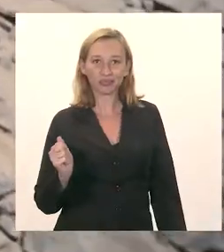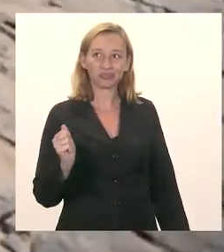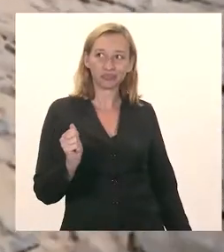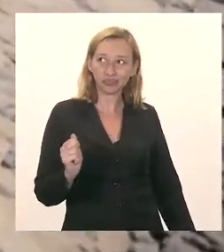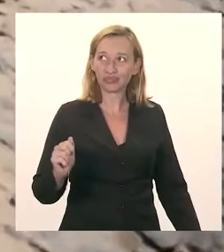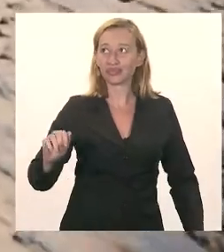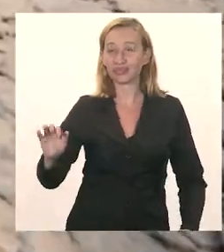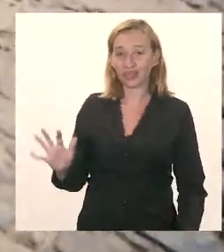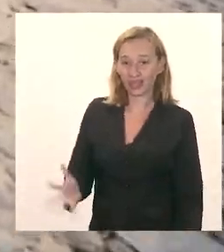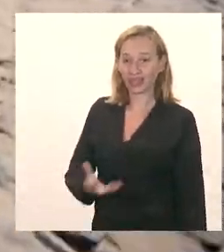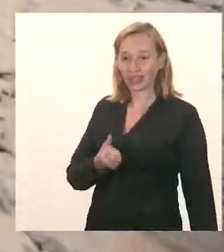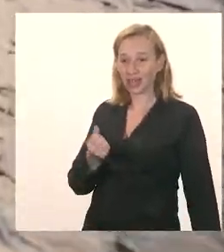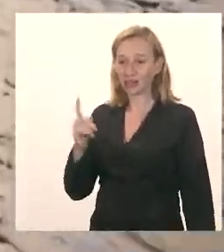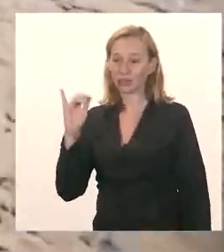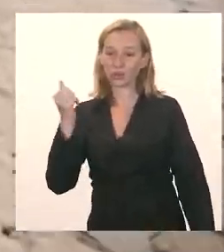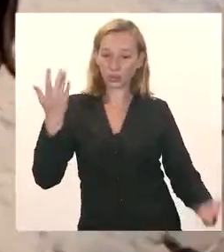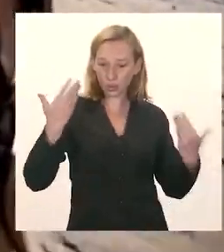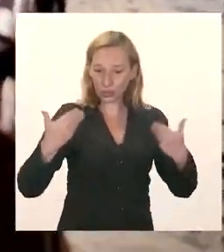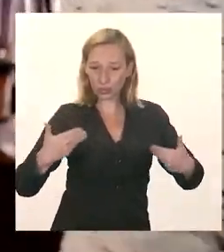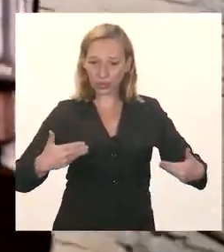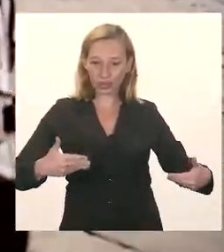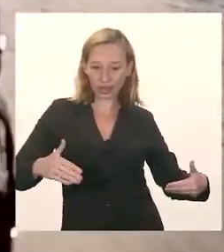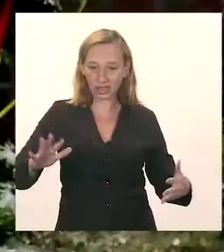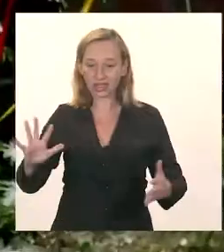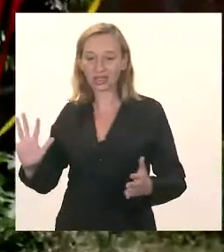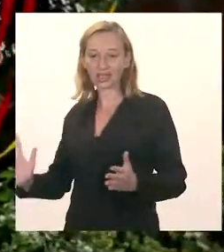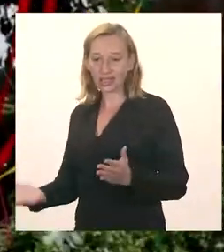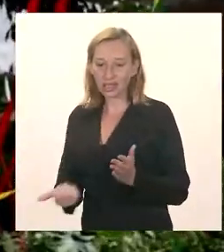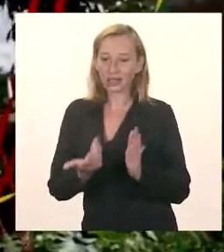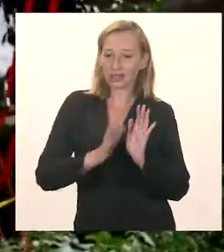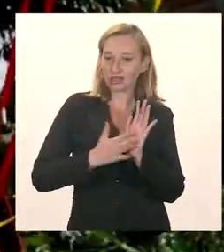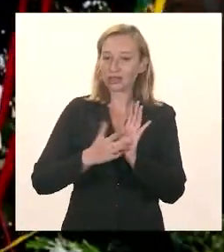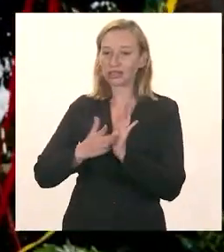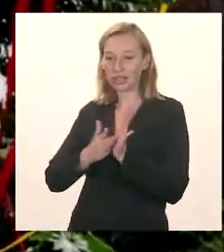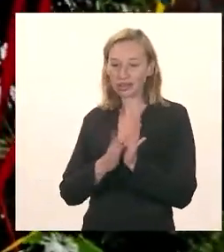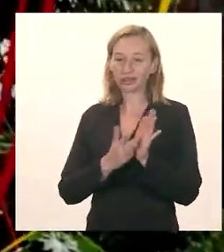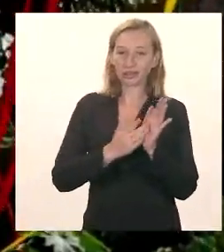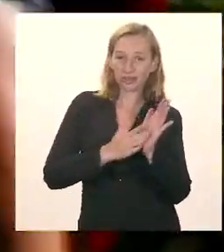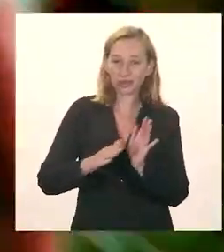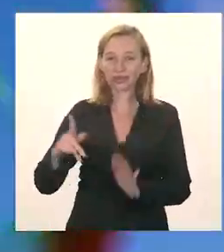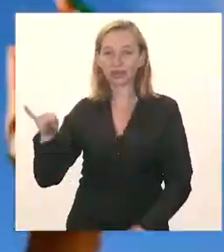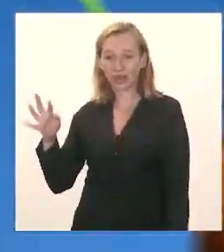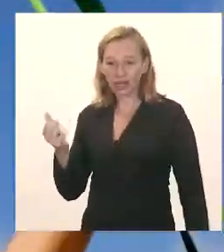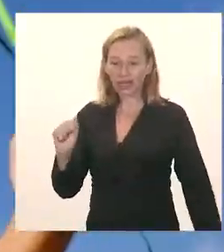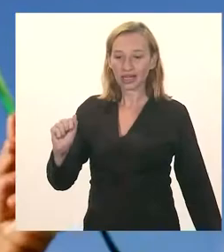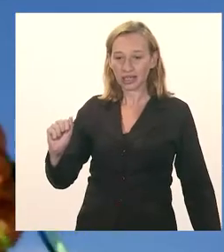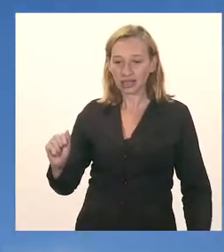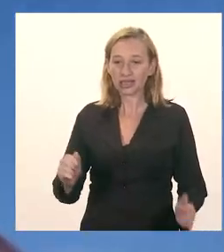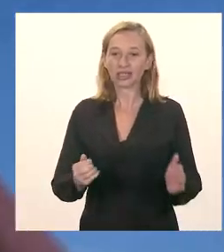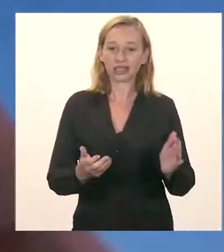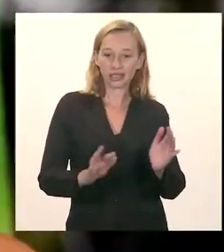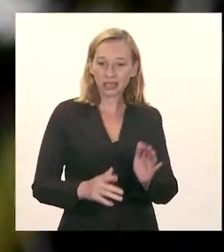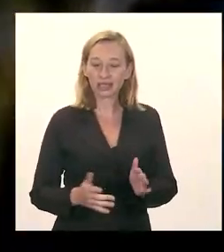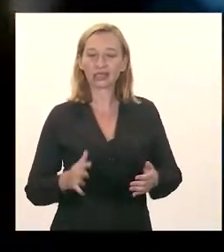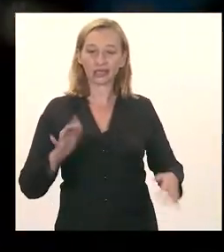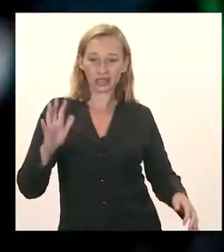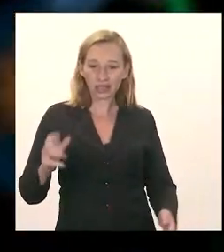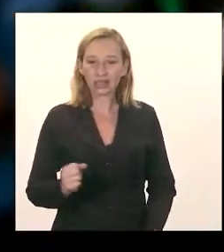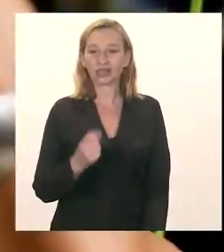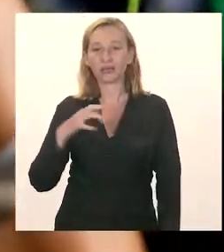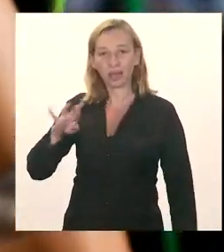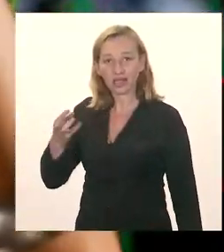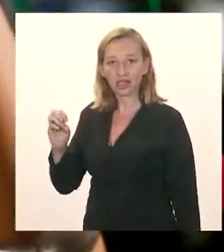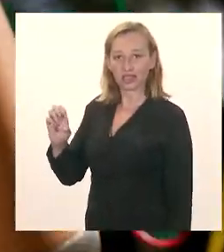Mangueira, salve a muçuca, salve o samba de pareia. Mestre Salles,